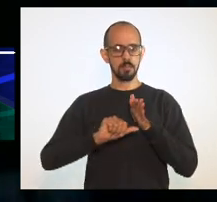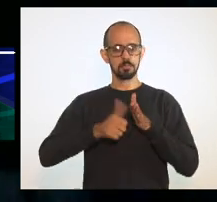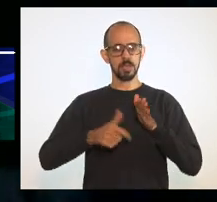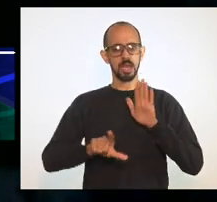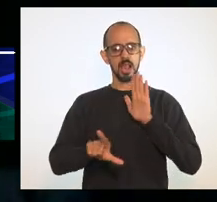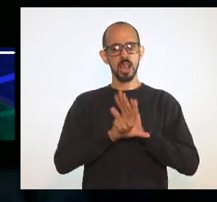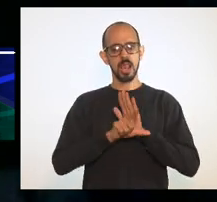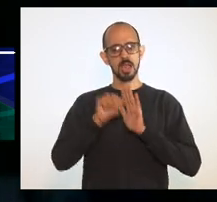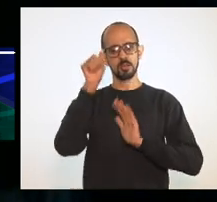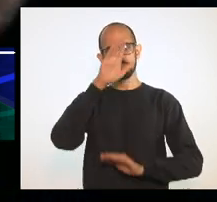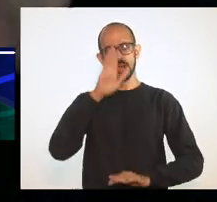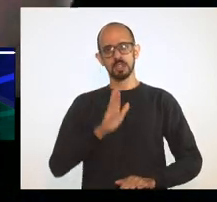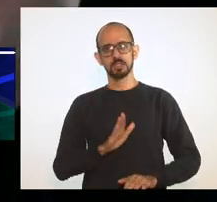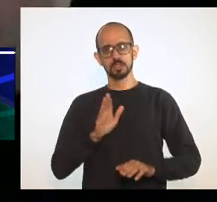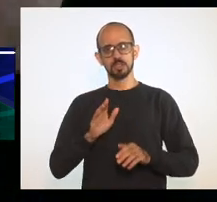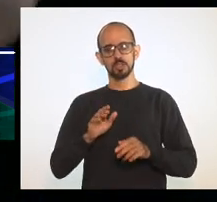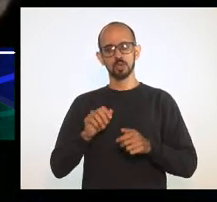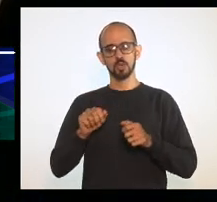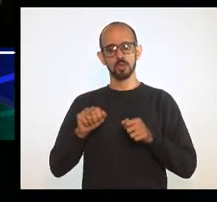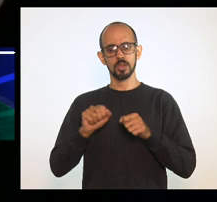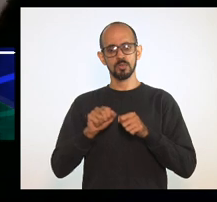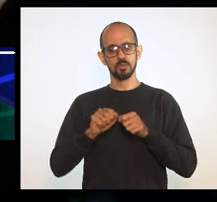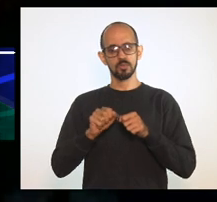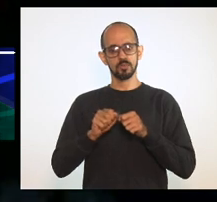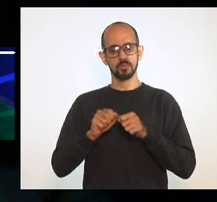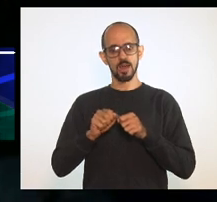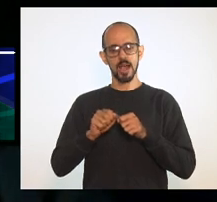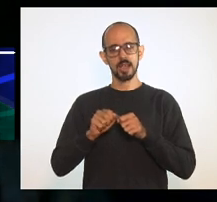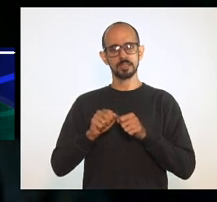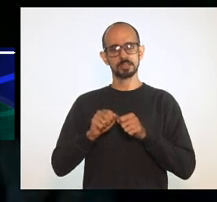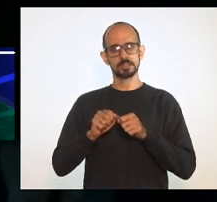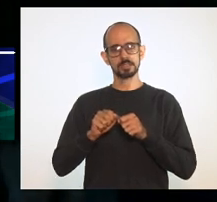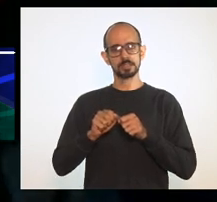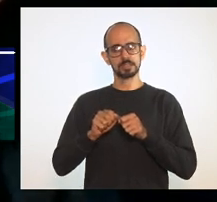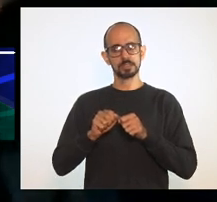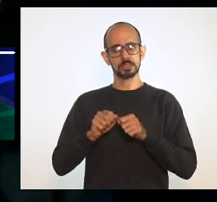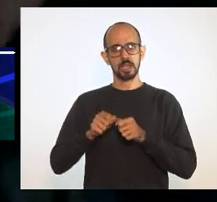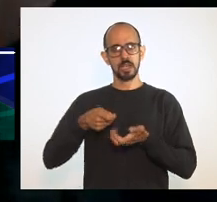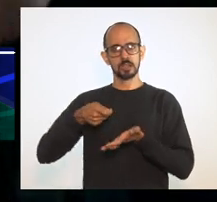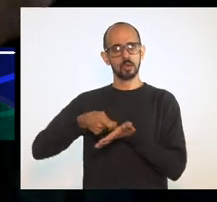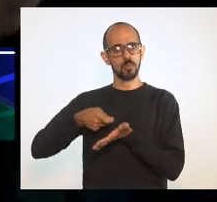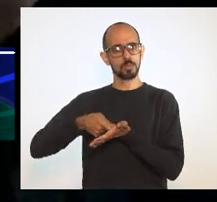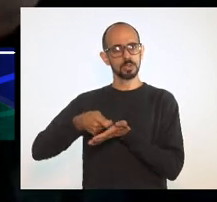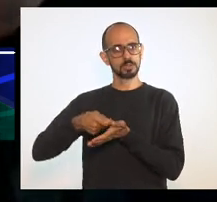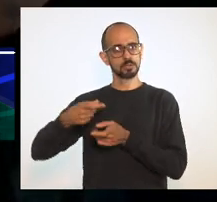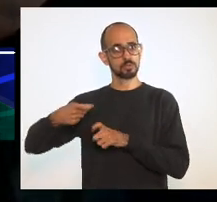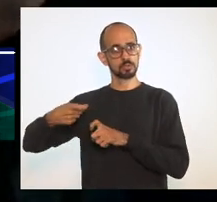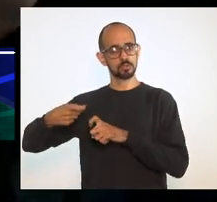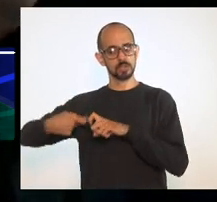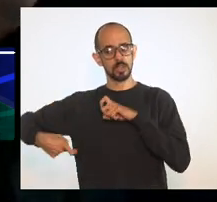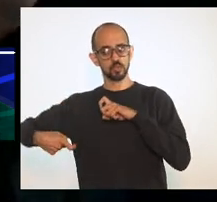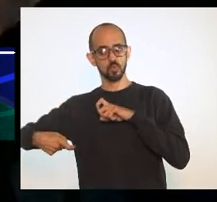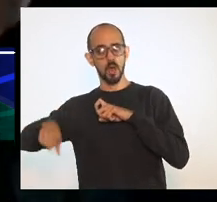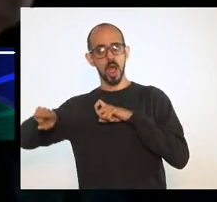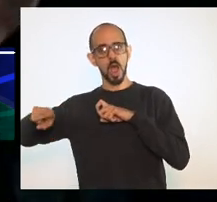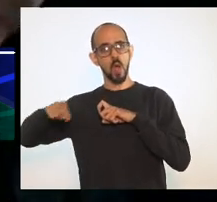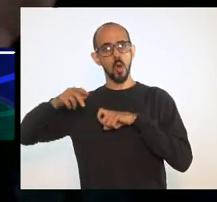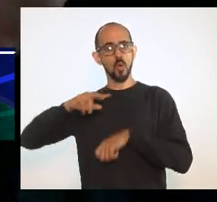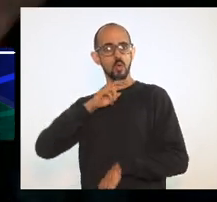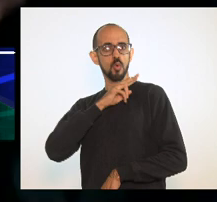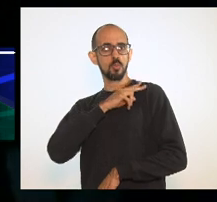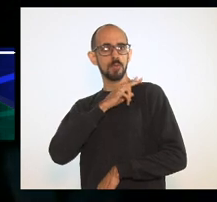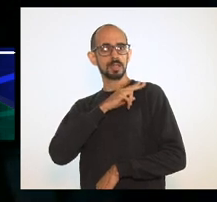isso, que pune a chantagem sexual patronal. Ou seja, não era do assédio, é